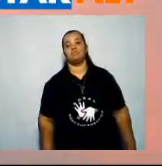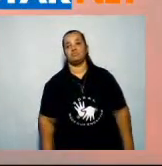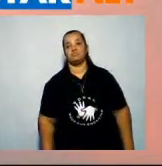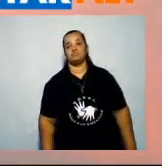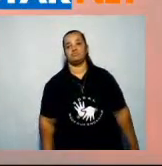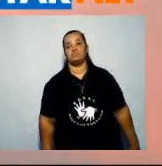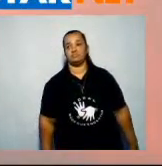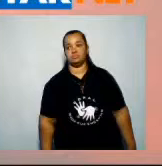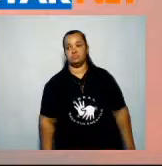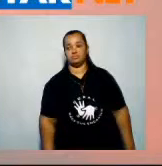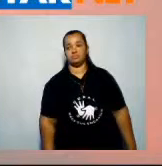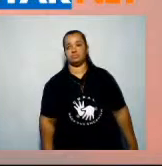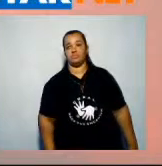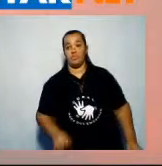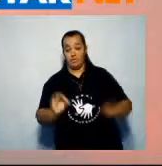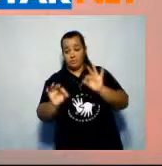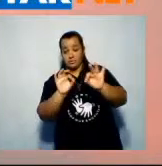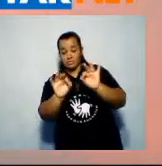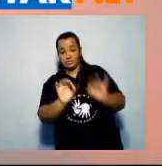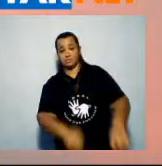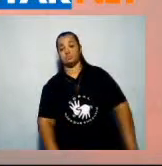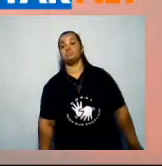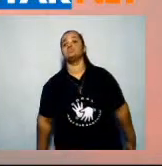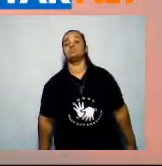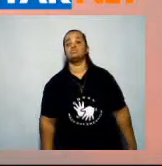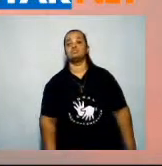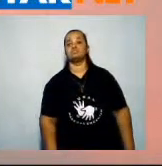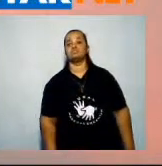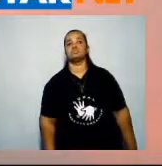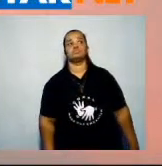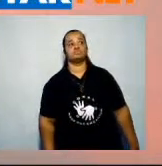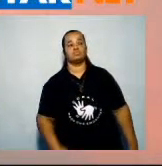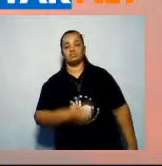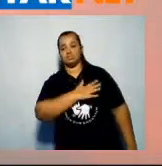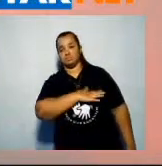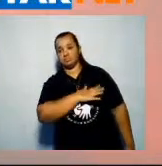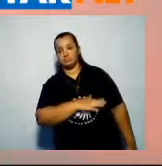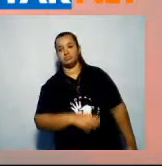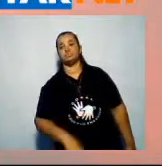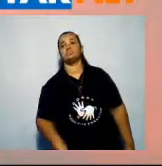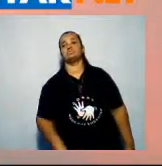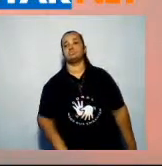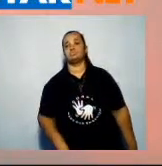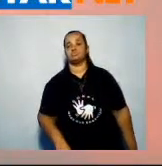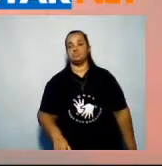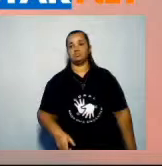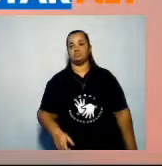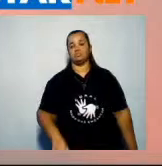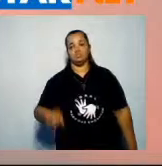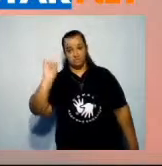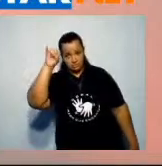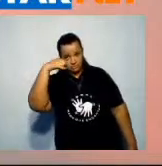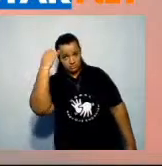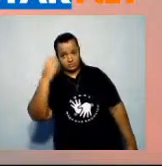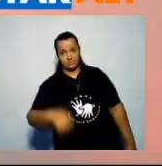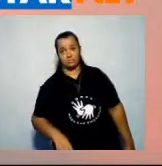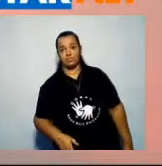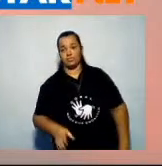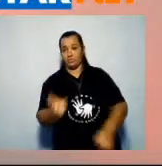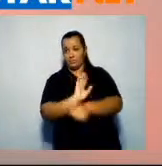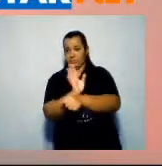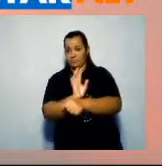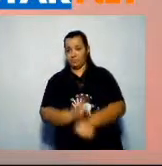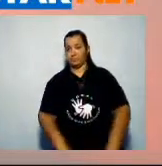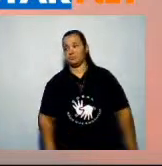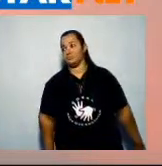você aí, rapidinho. Últimos ajustes também aqui da nossa banda para deixar tudo tranquilo para você curtir um pagode, um samba de qualidade. Um vídeo da